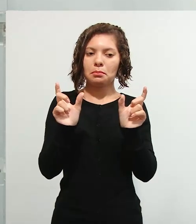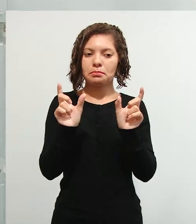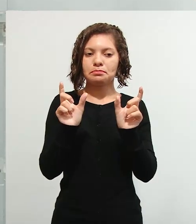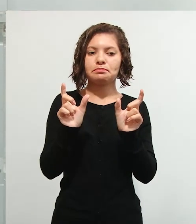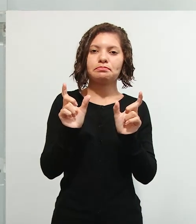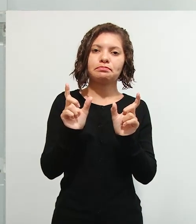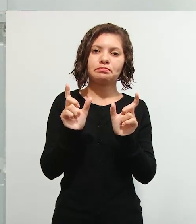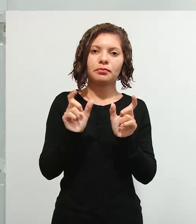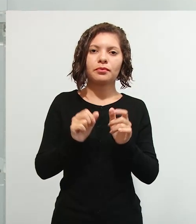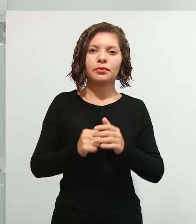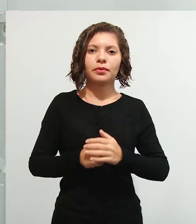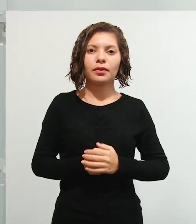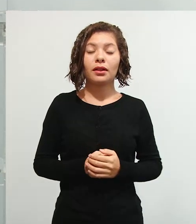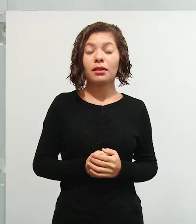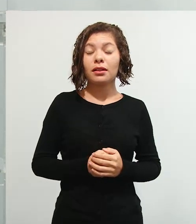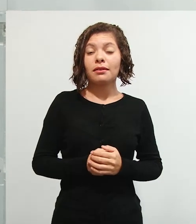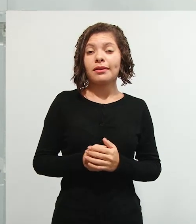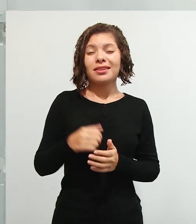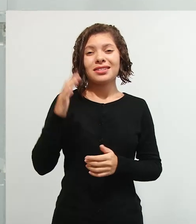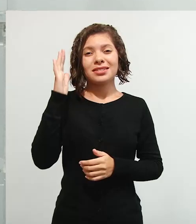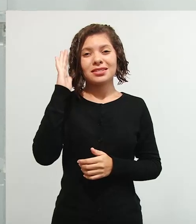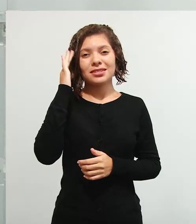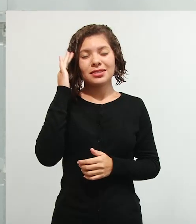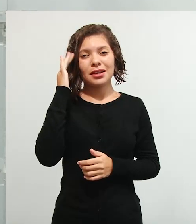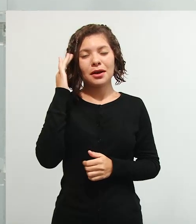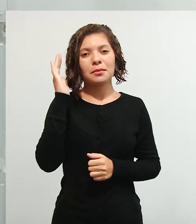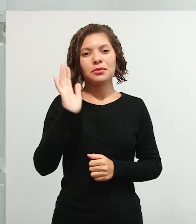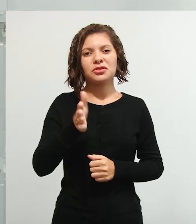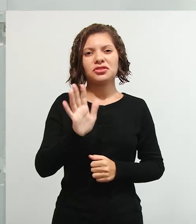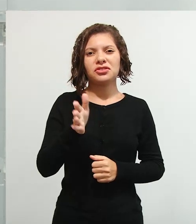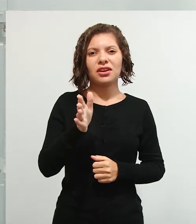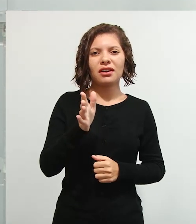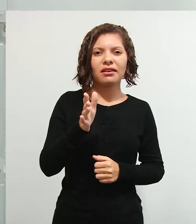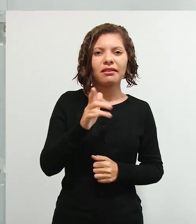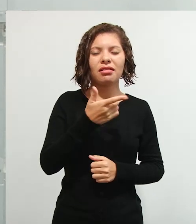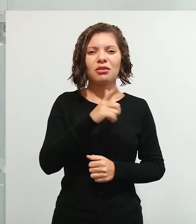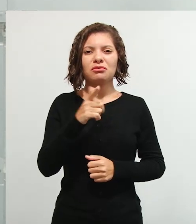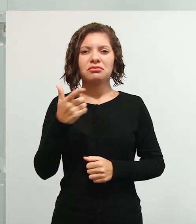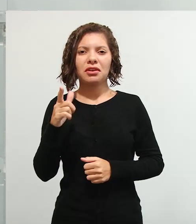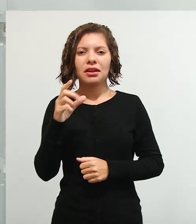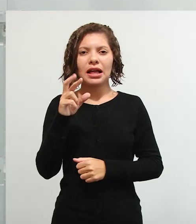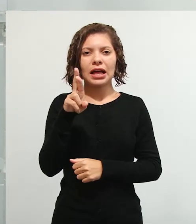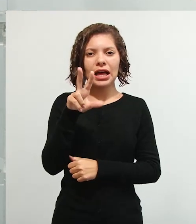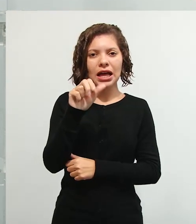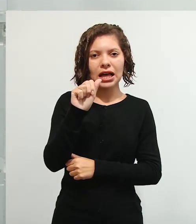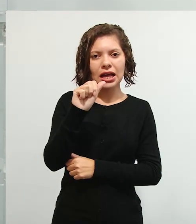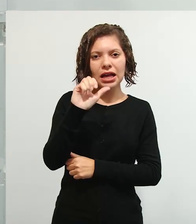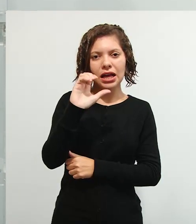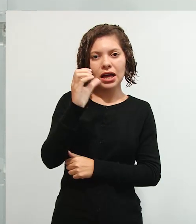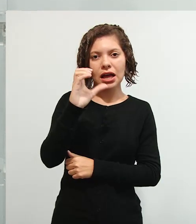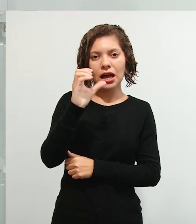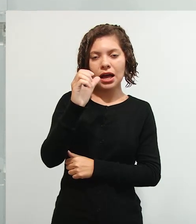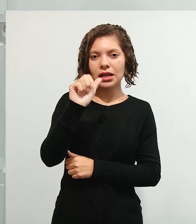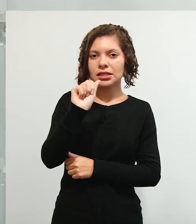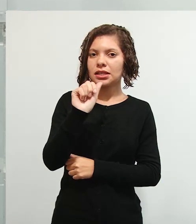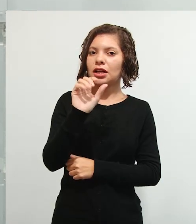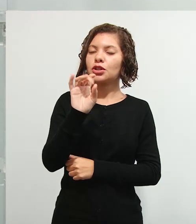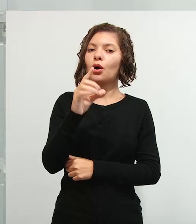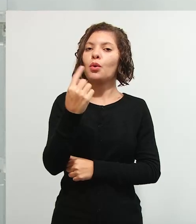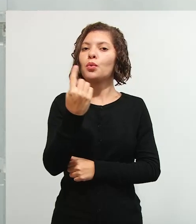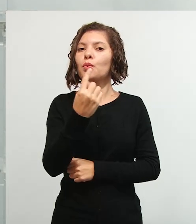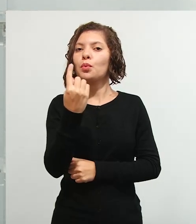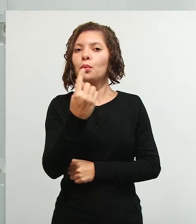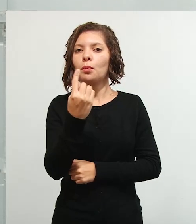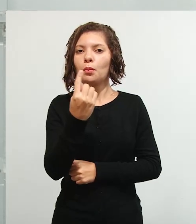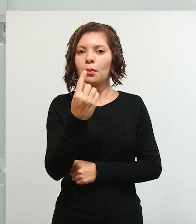Sabemos todos que não existem raças. do ponto de vista da humanidade, né? Existe apenas